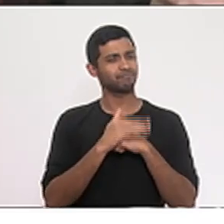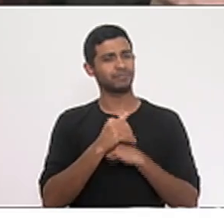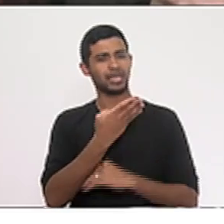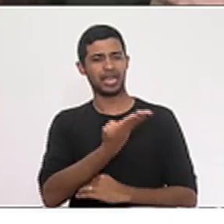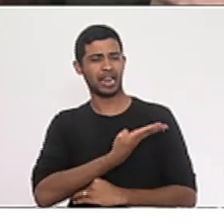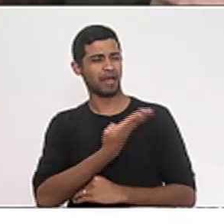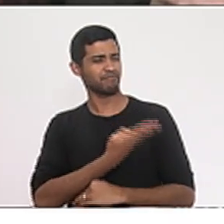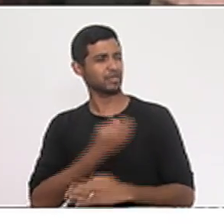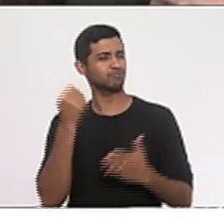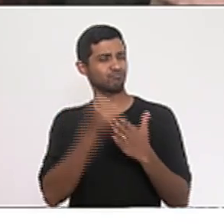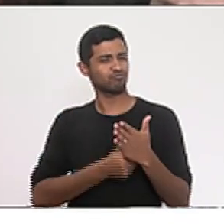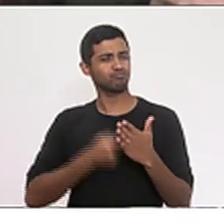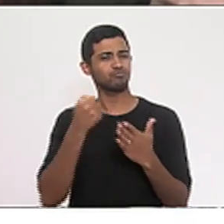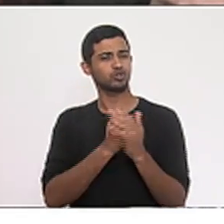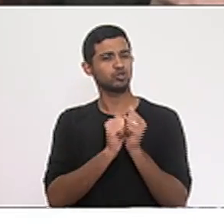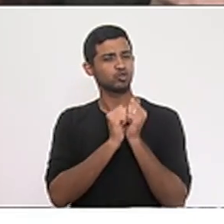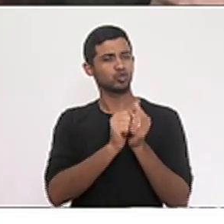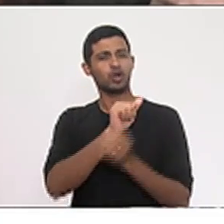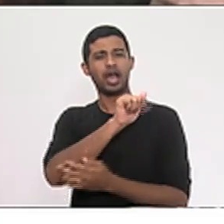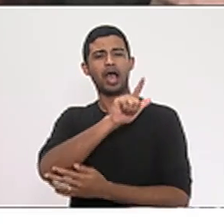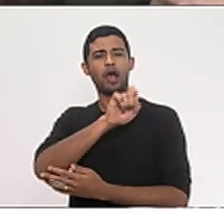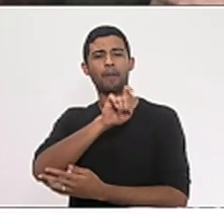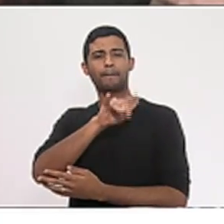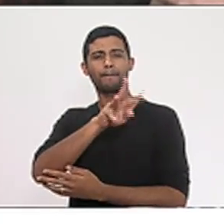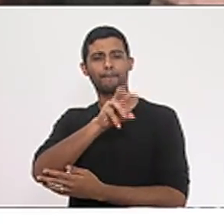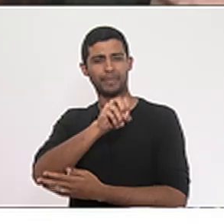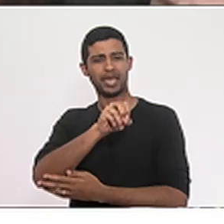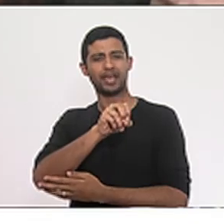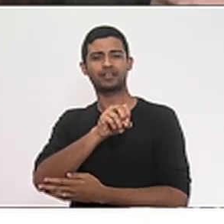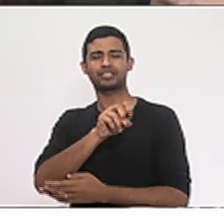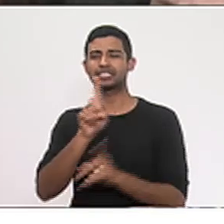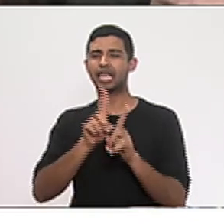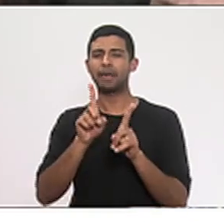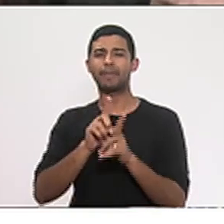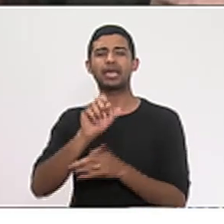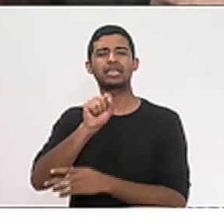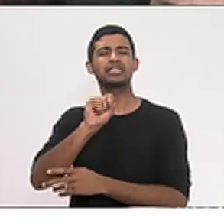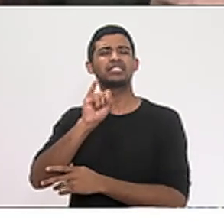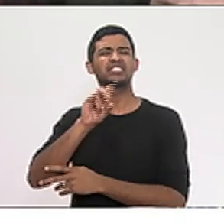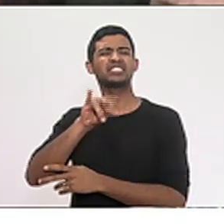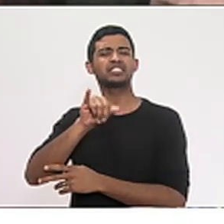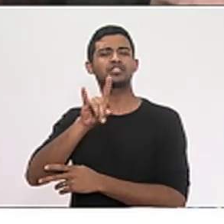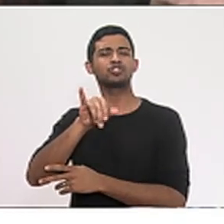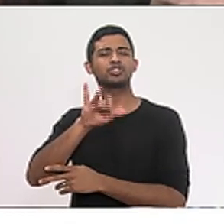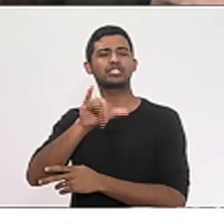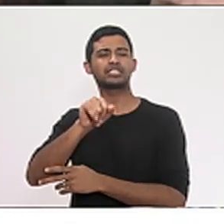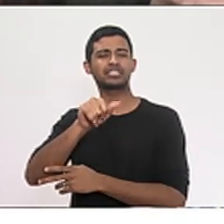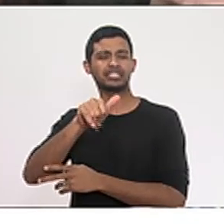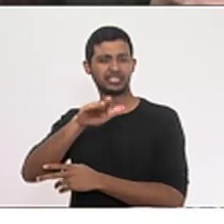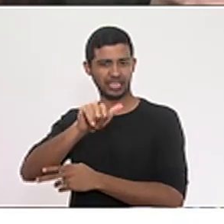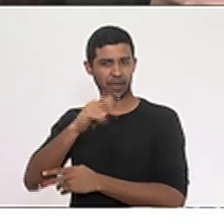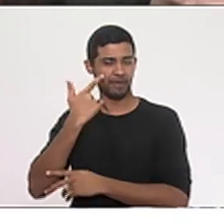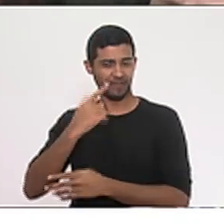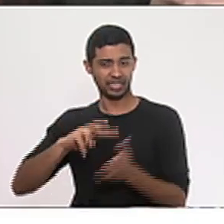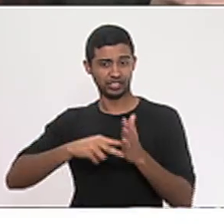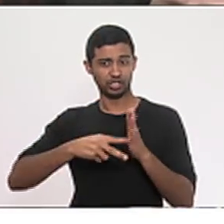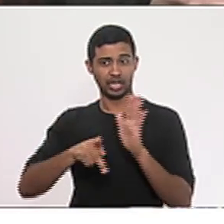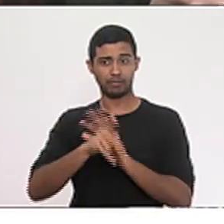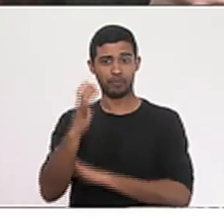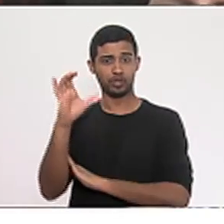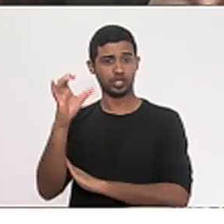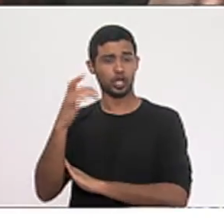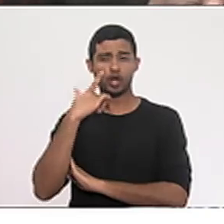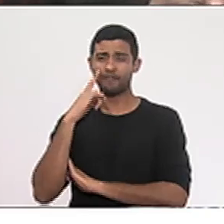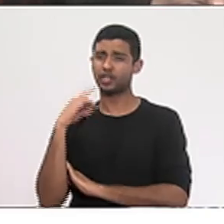de luta, que é Humberto, do Sintsama. E ao saudar o Sintsama, eu saúdo o Sindicato de Saneamento de Niterói, aqui representado também, enfim,